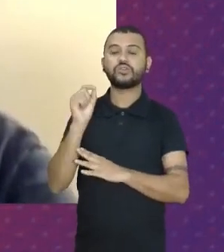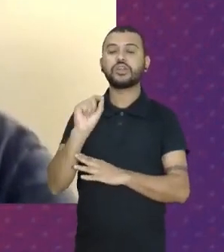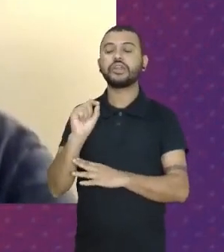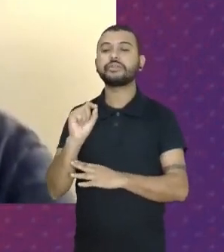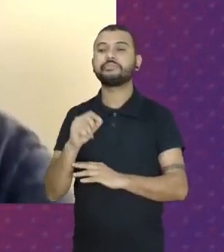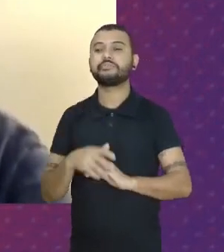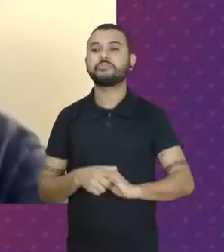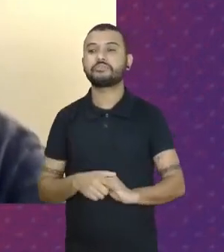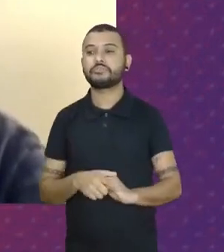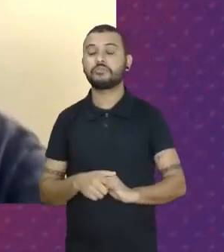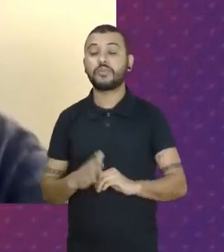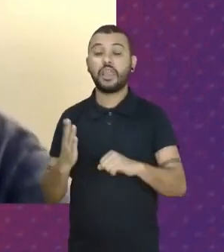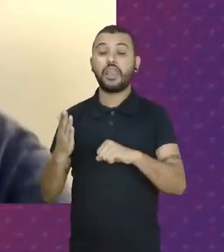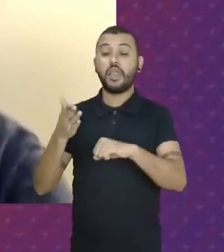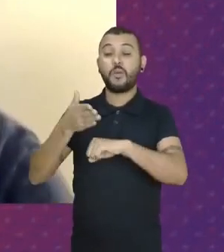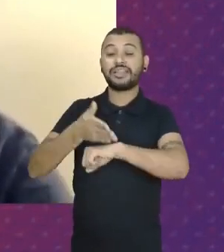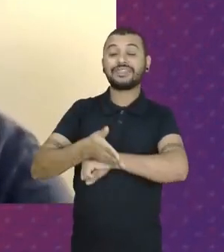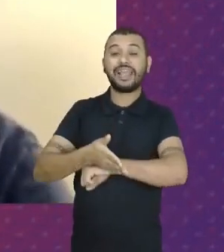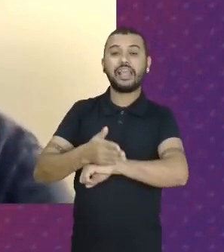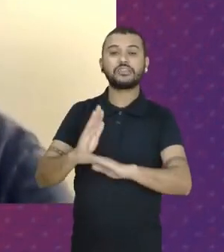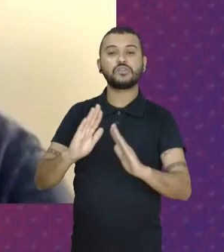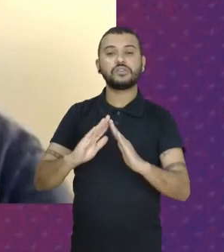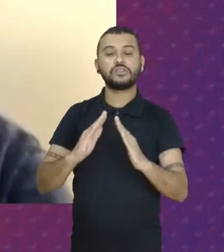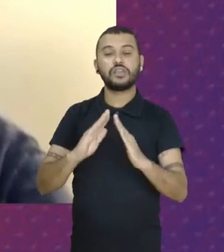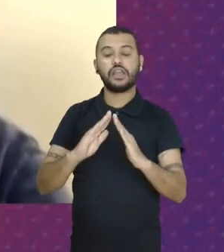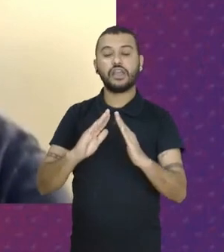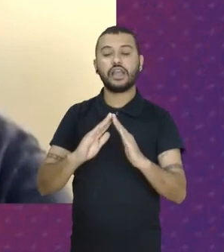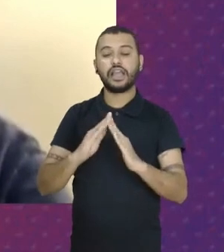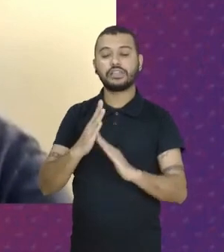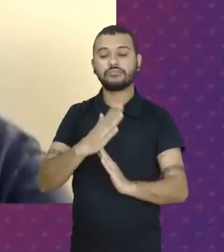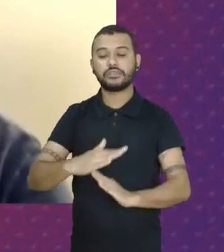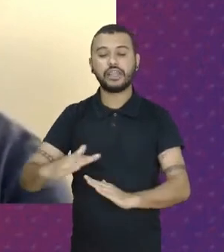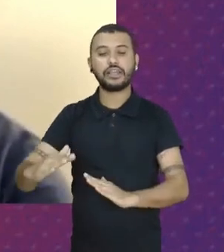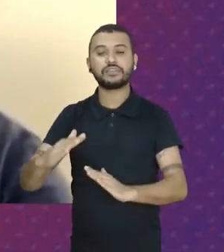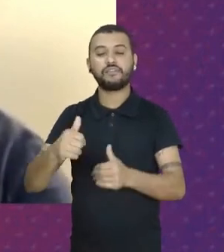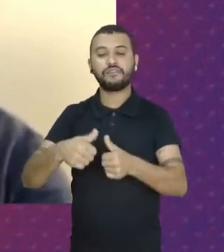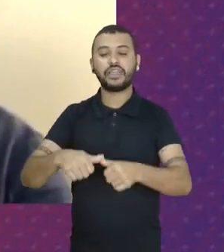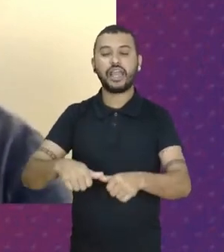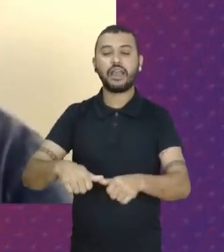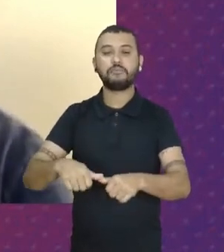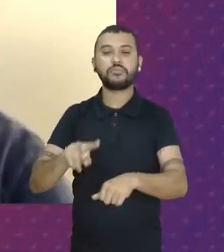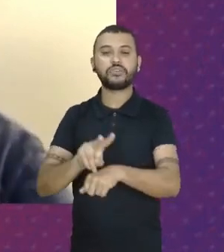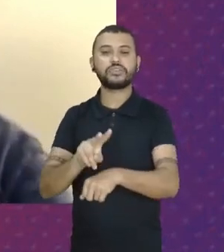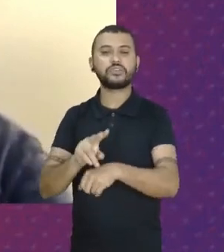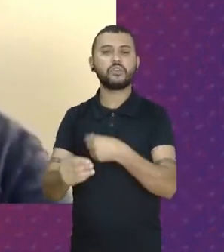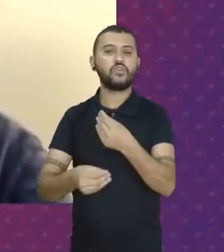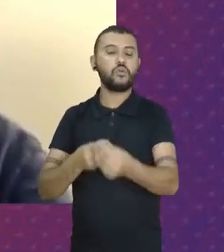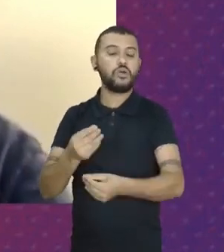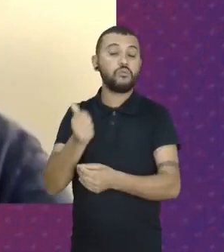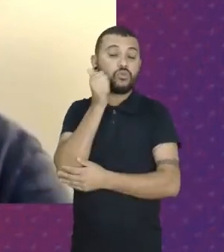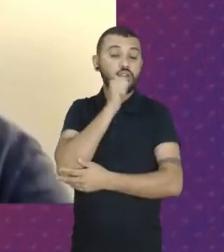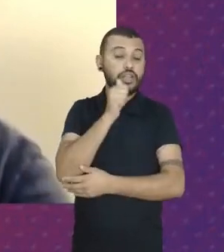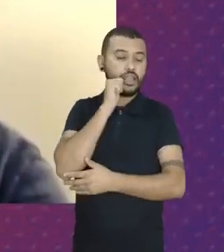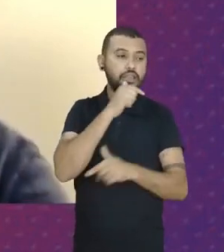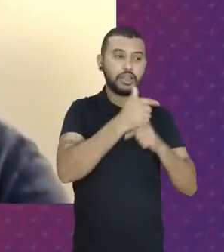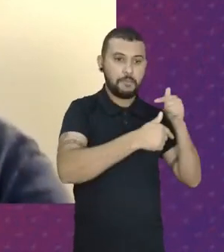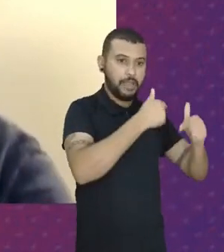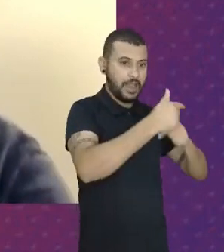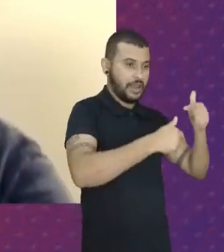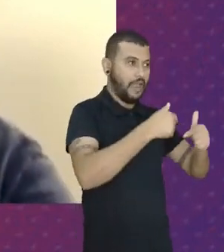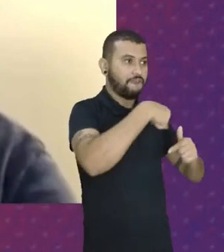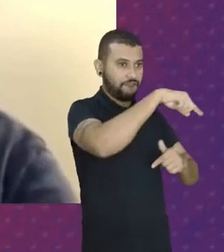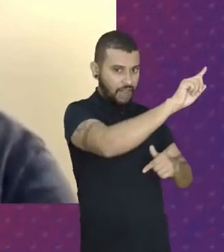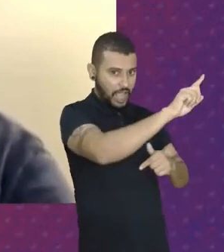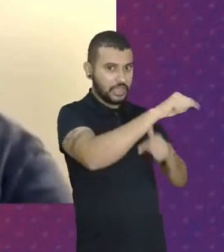o acesso à creche tem na vida das mulheres, nas condições das mulheres trabalharem fora e ter